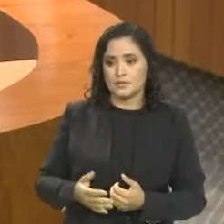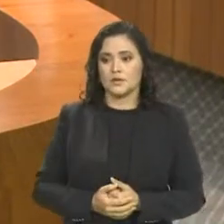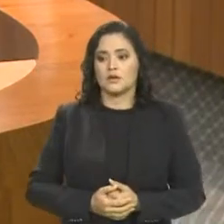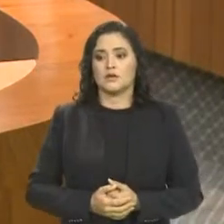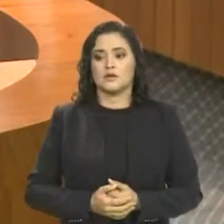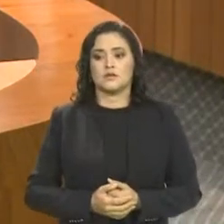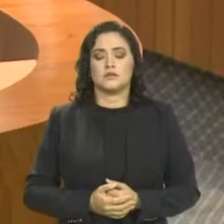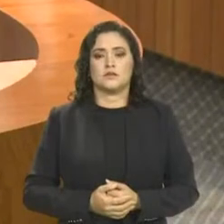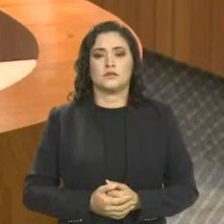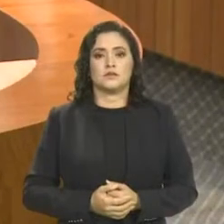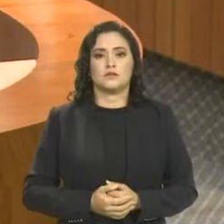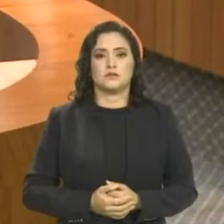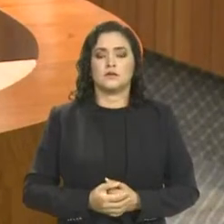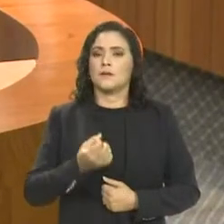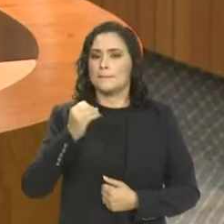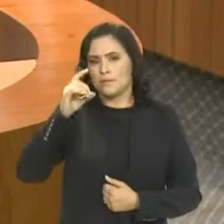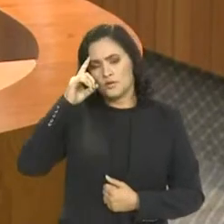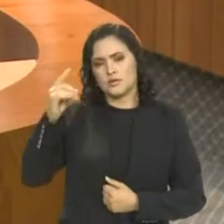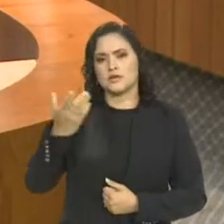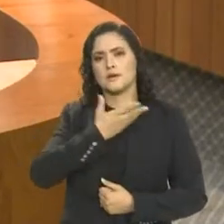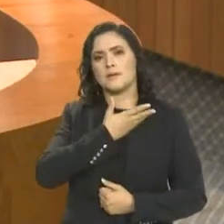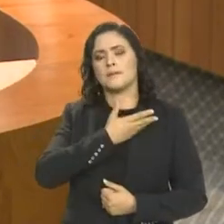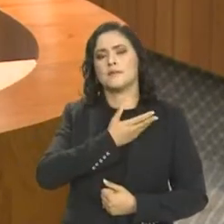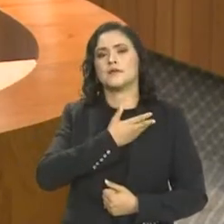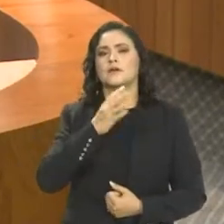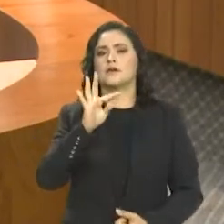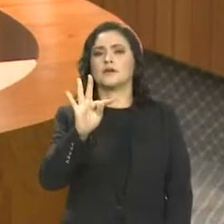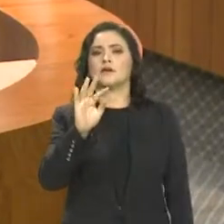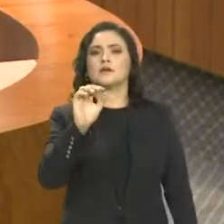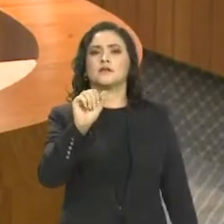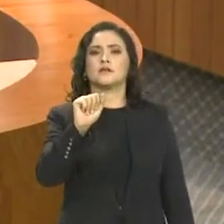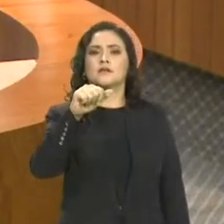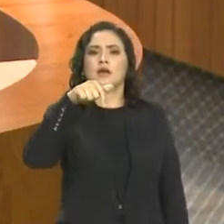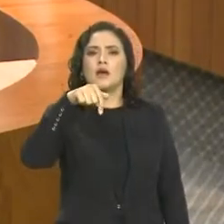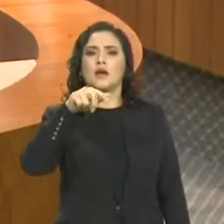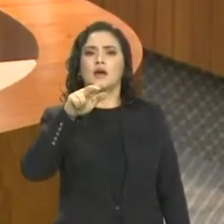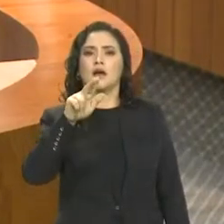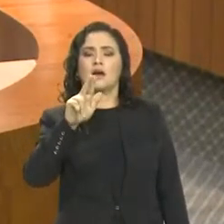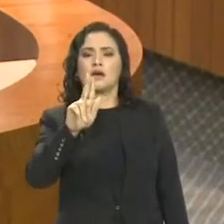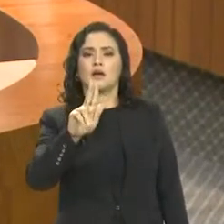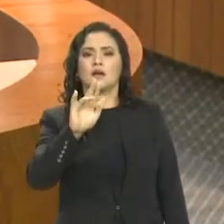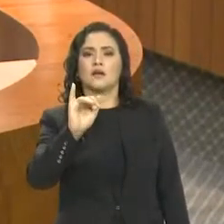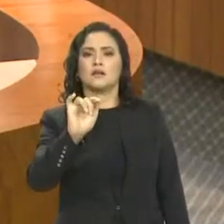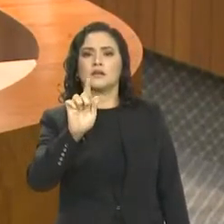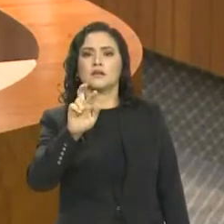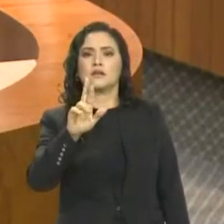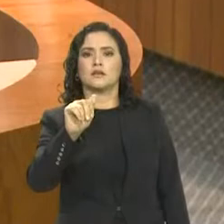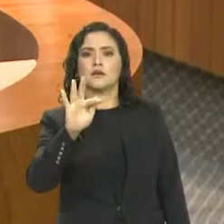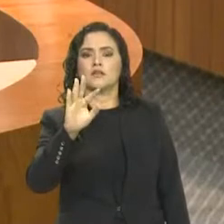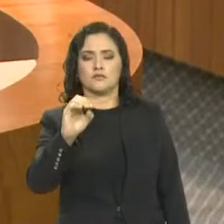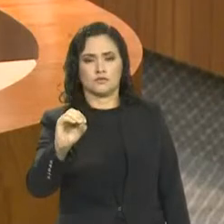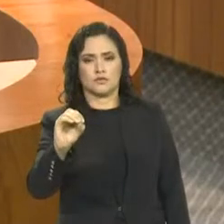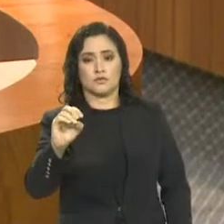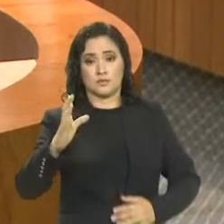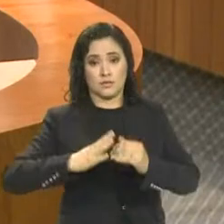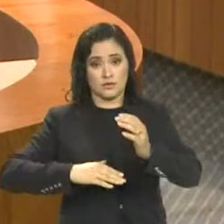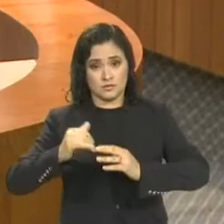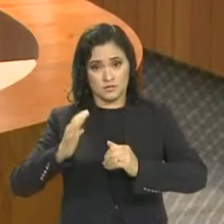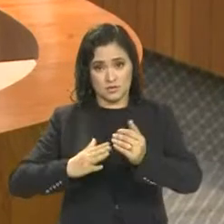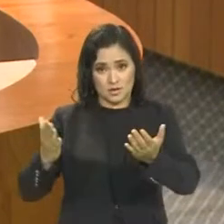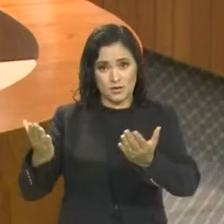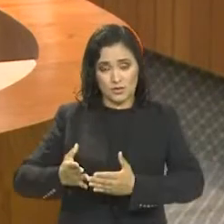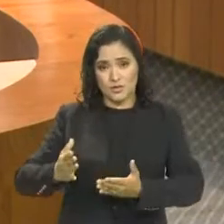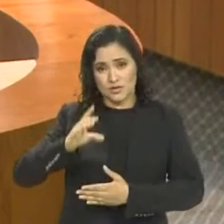felicitando os nossos amigos taquígrafos. Hoje, dia do taquígrafo, eu quero registrar aqui a nossa admiração a todos